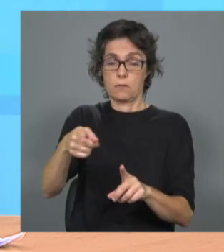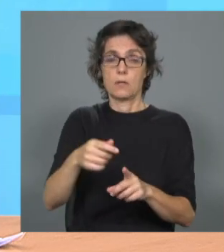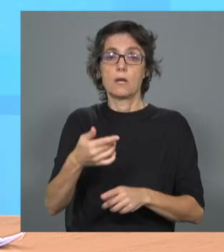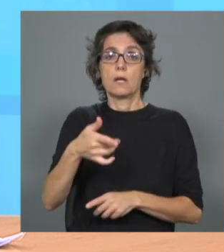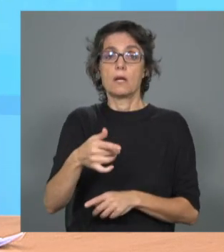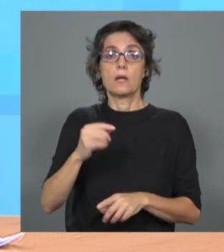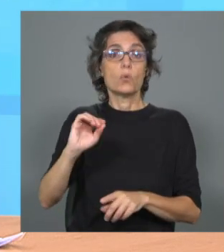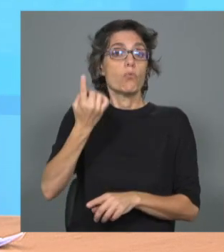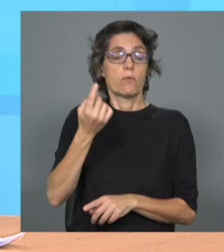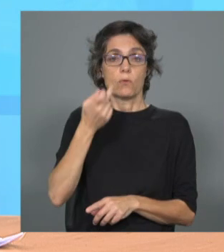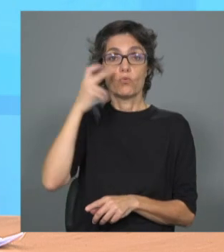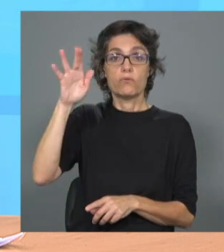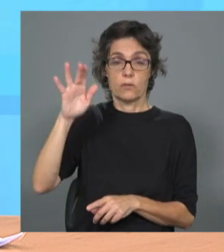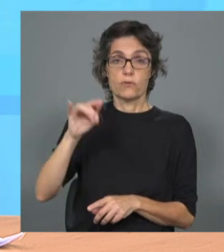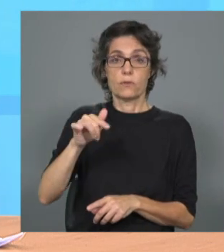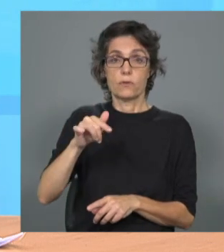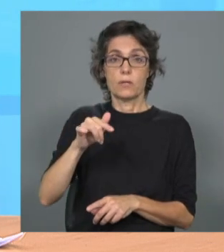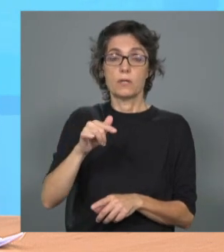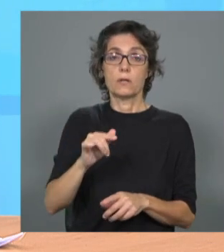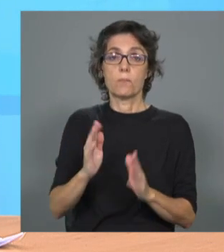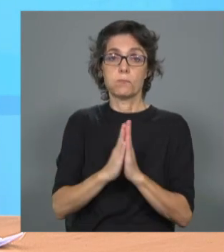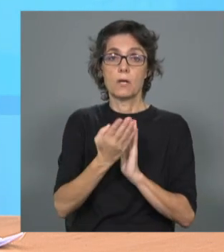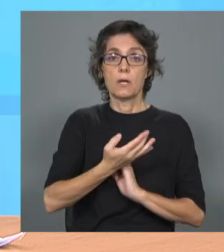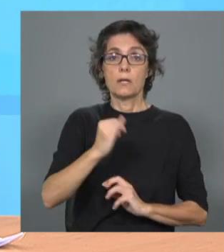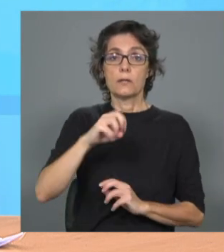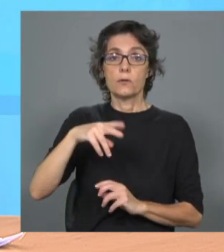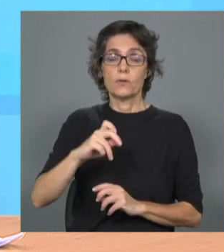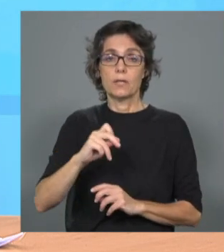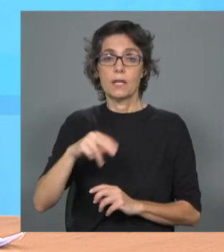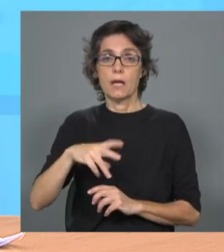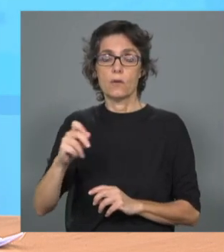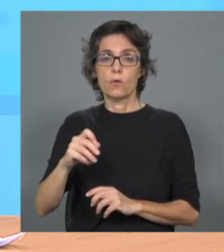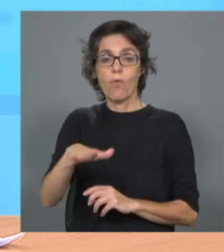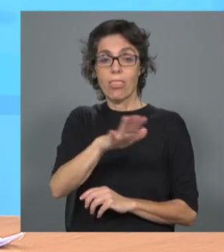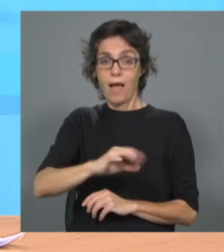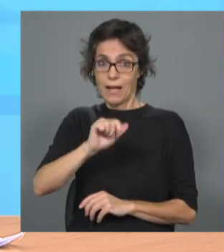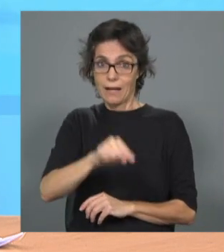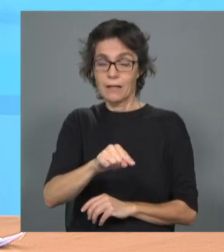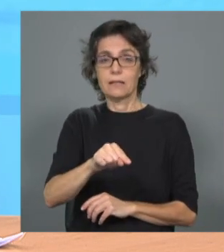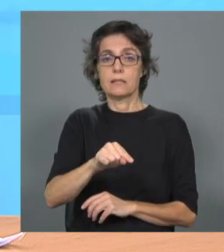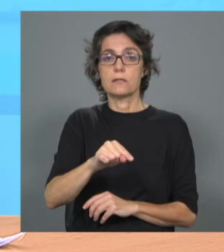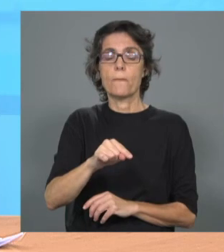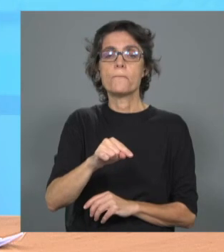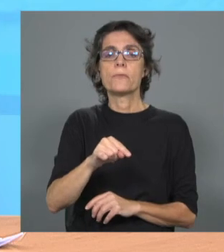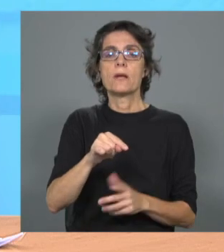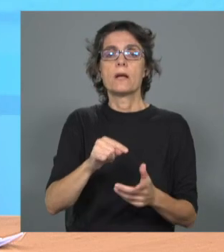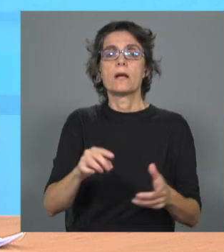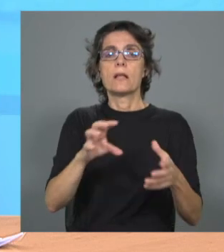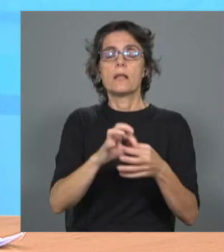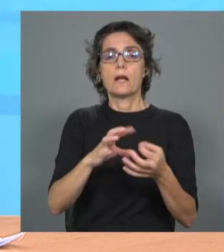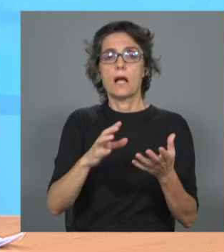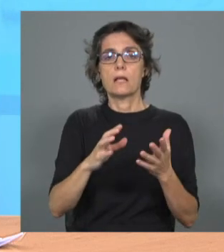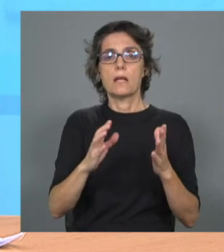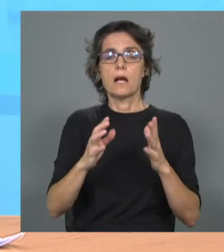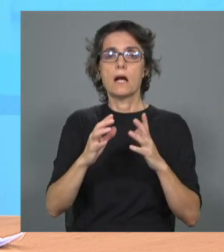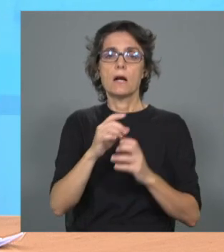único estrangeiro dos dionianos na região da Zambésia, ligado à província portuguesa dos sacerdotes do Coração de Jesus, aos